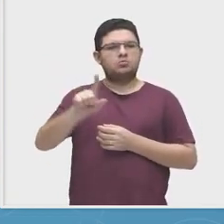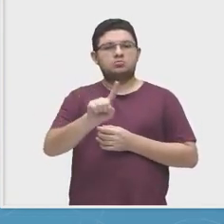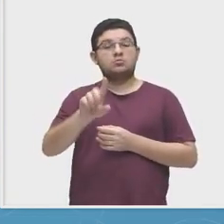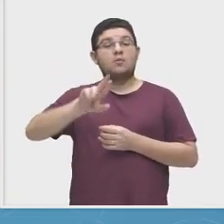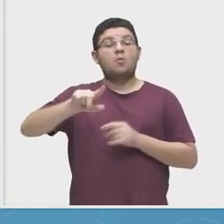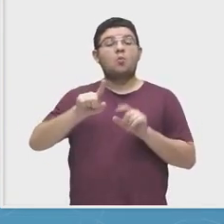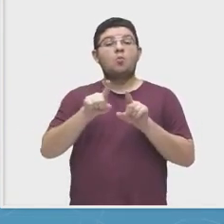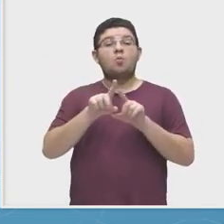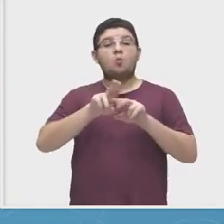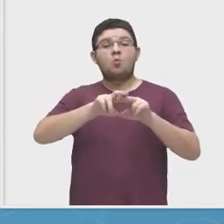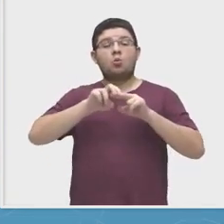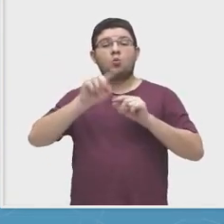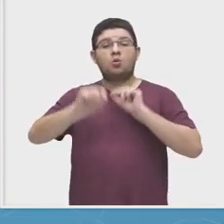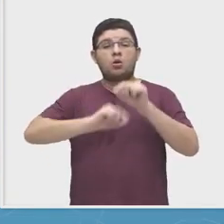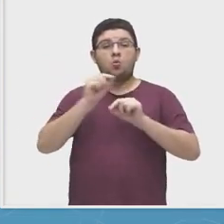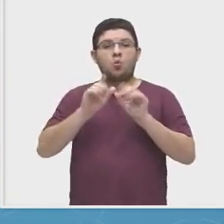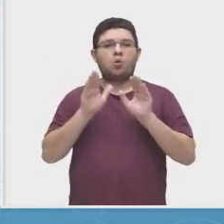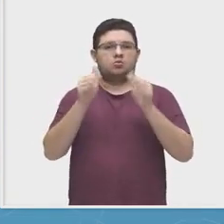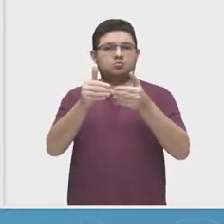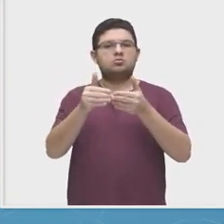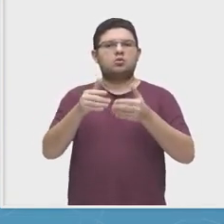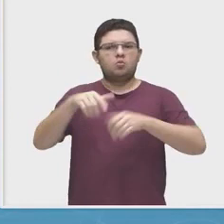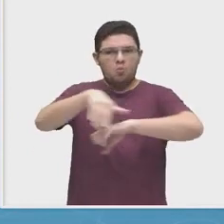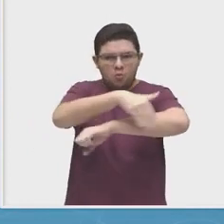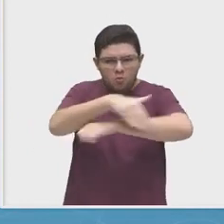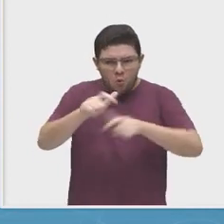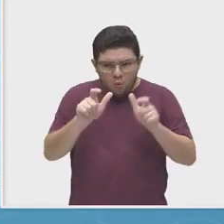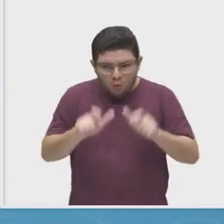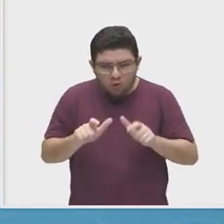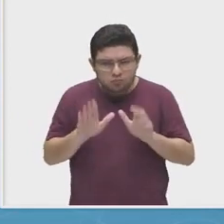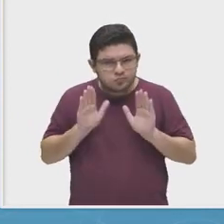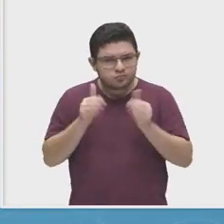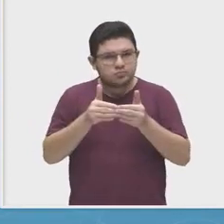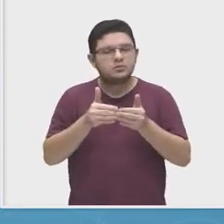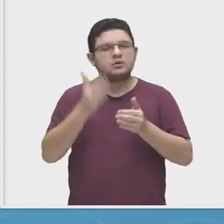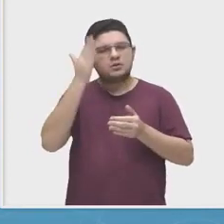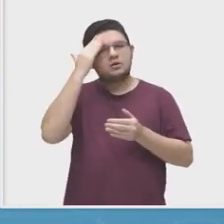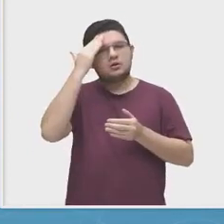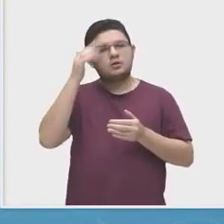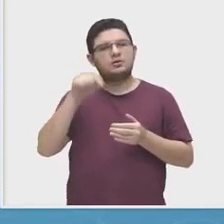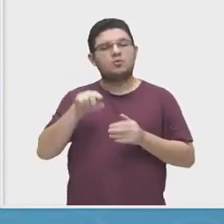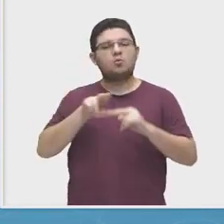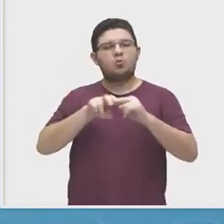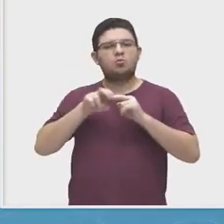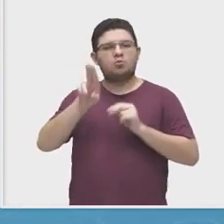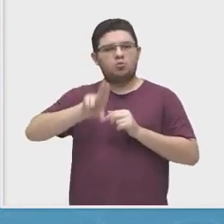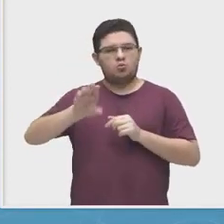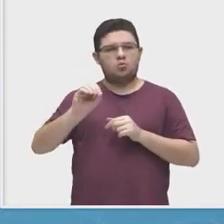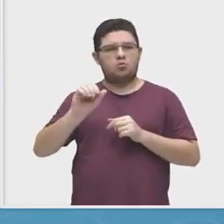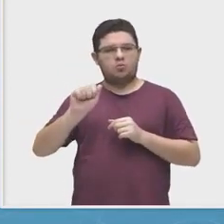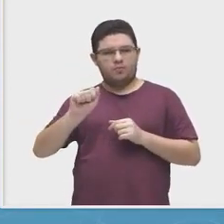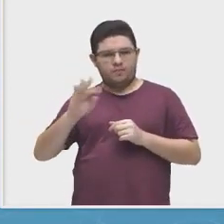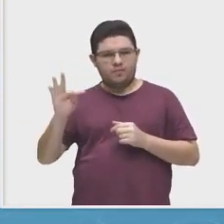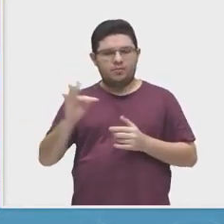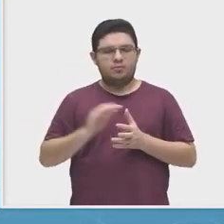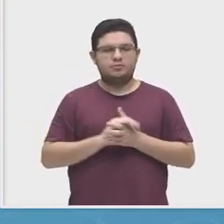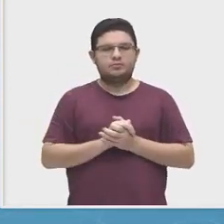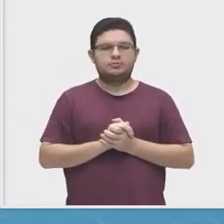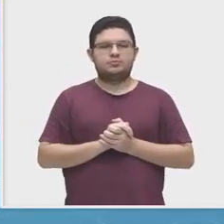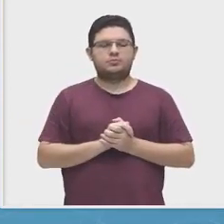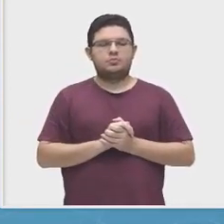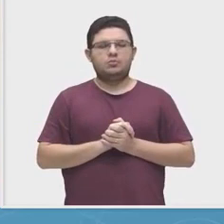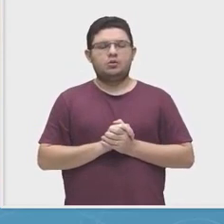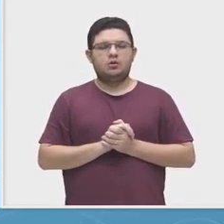específicos é a ponta da nossa pirâmide, é o local exato, específico. Nós devemos utilizar a preposição at. Outro exemplo.